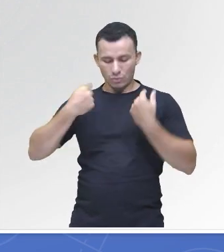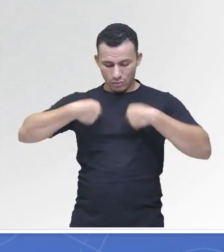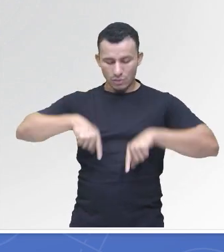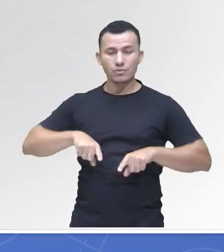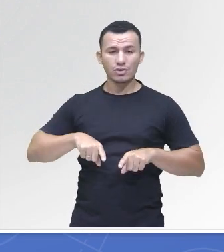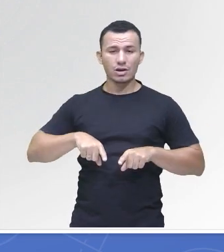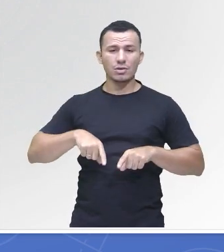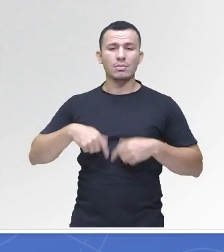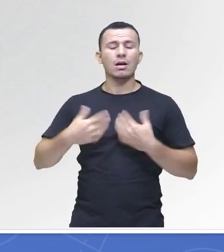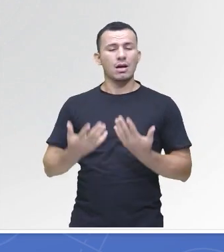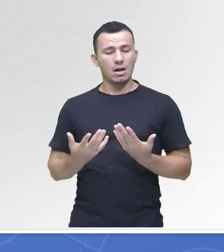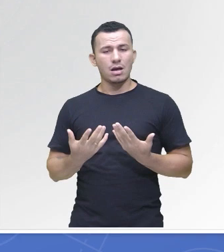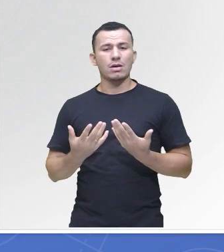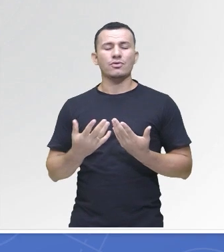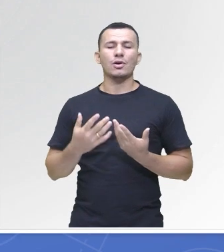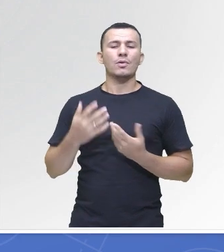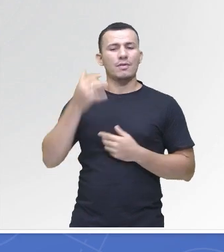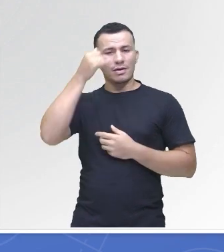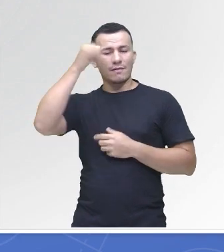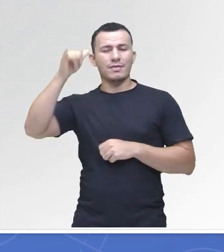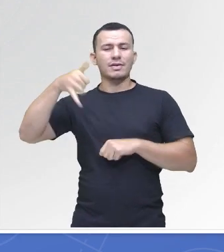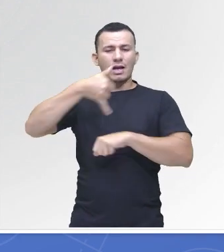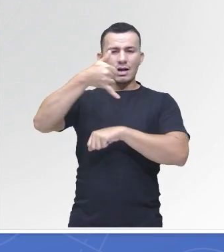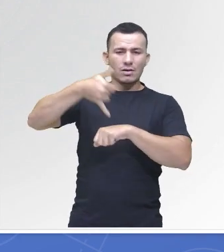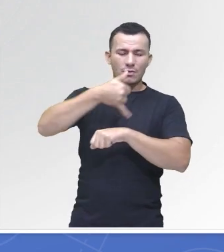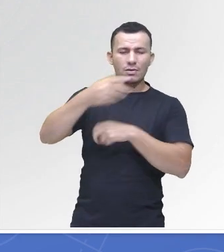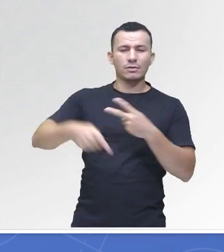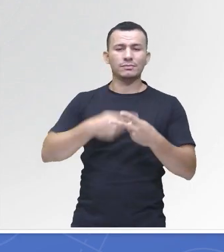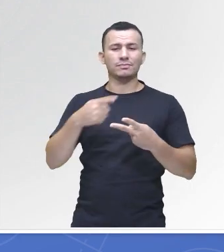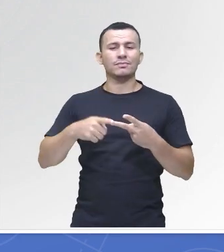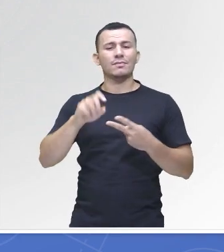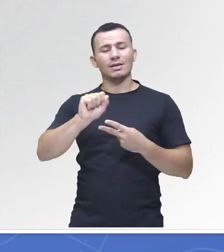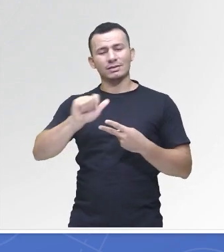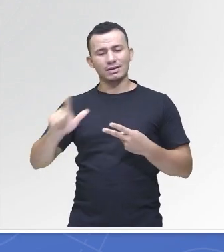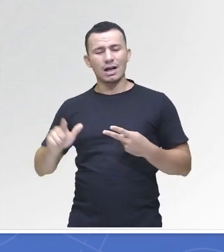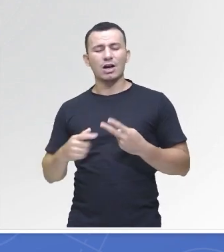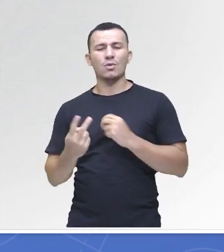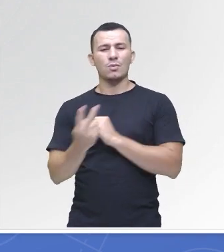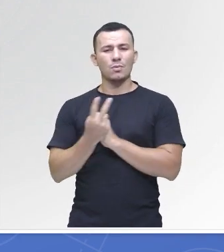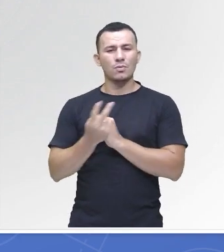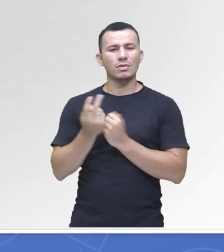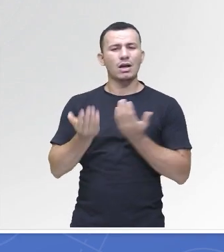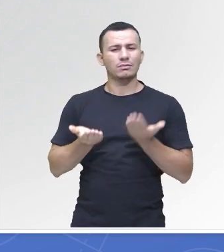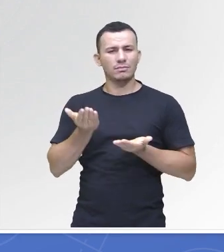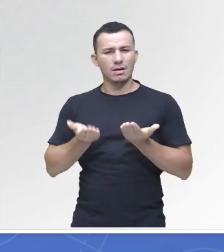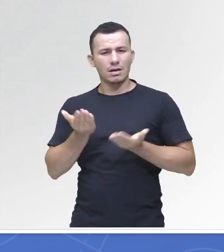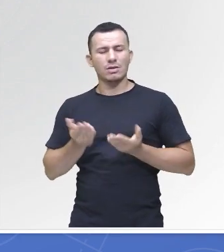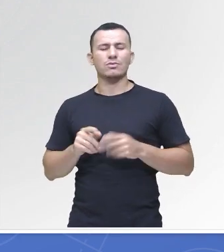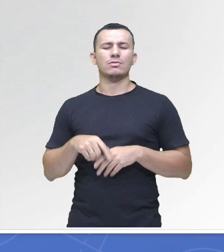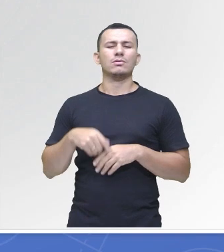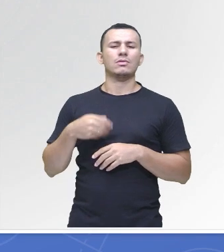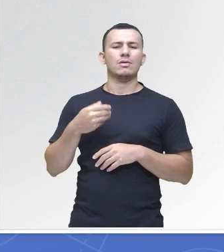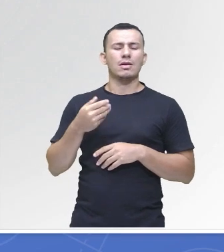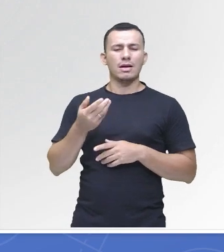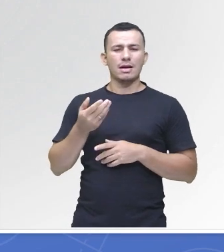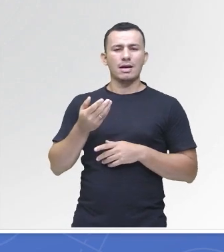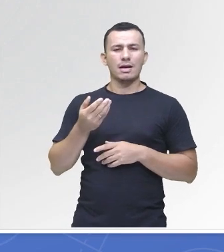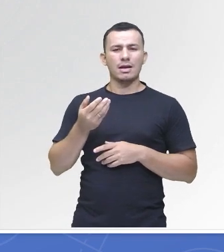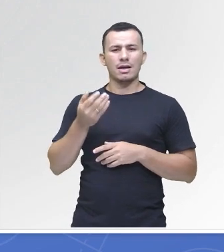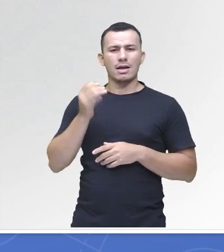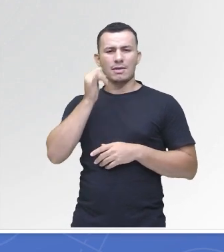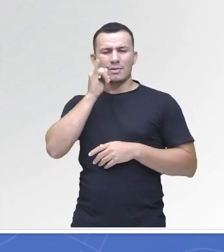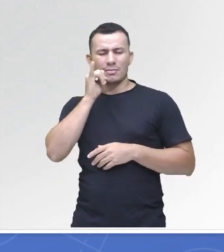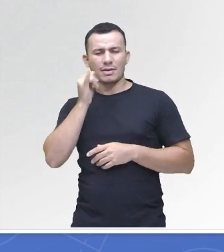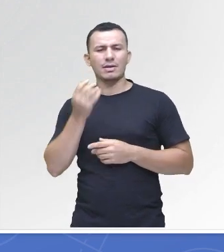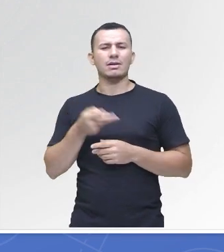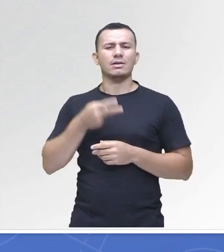Reduzir a ingestão de alimentos gordurosos com muito sal, cuidar do peso, não exagerar no álcool, evitar aí o